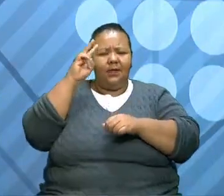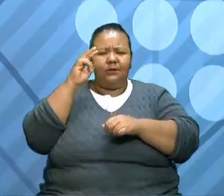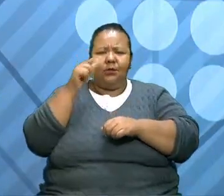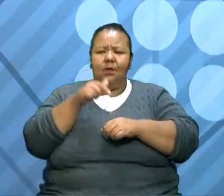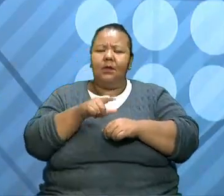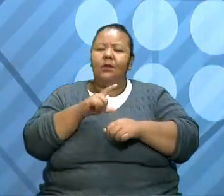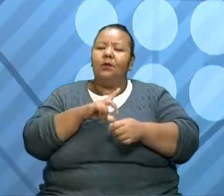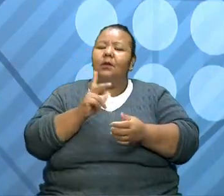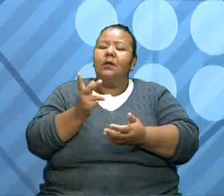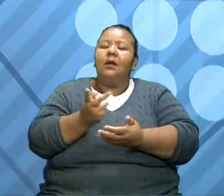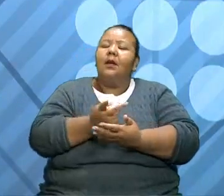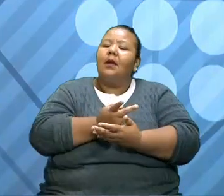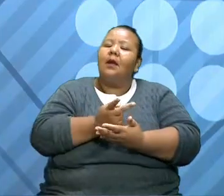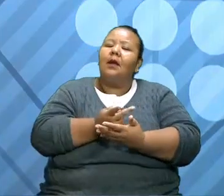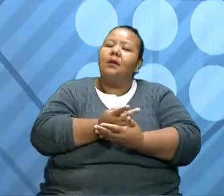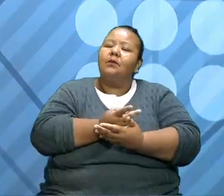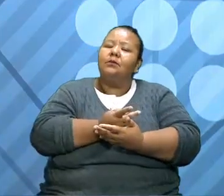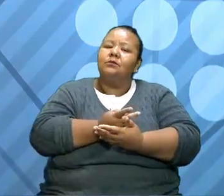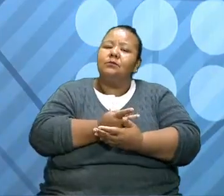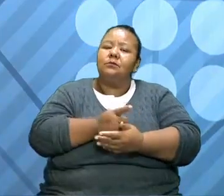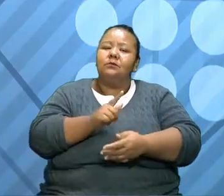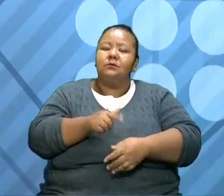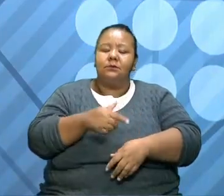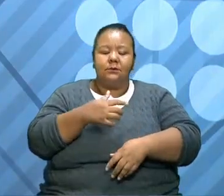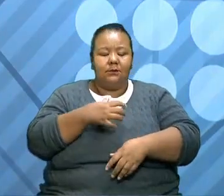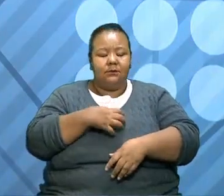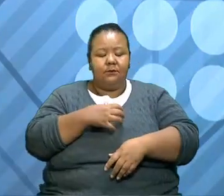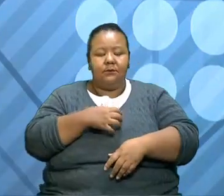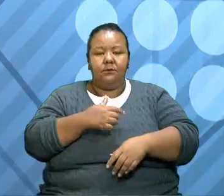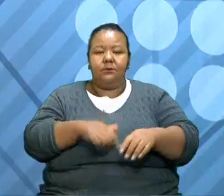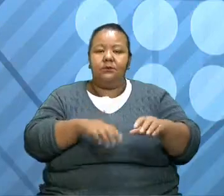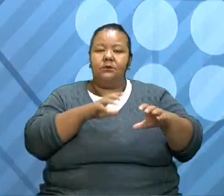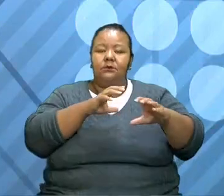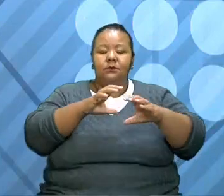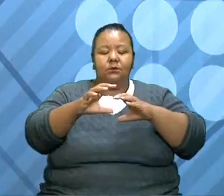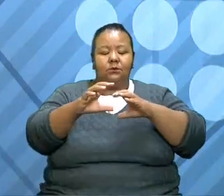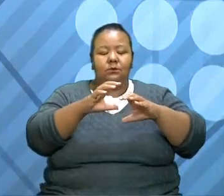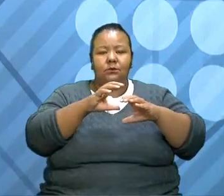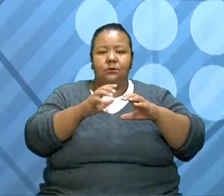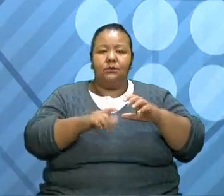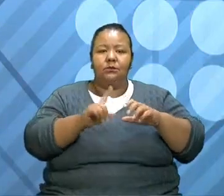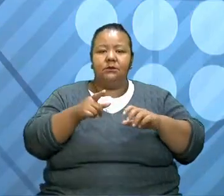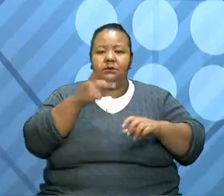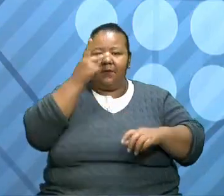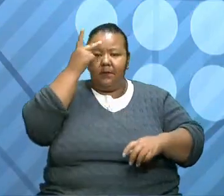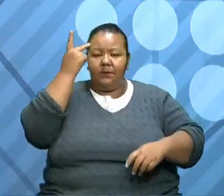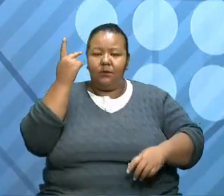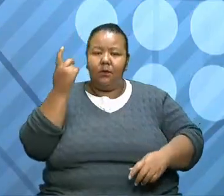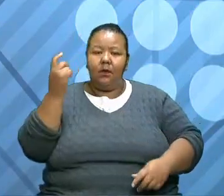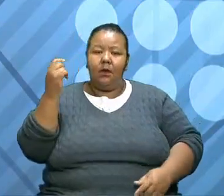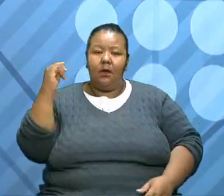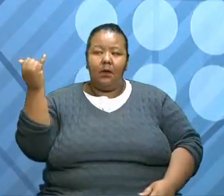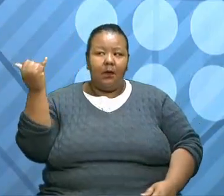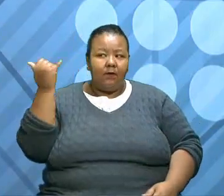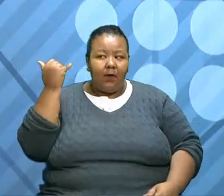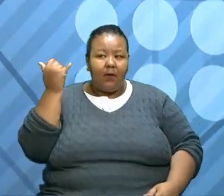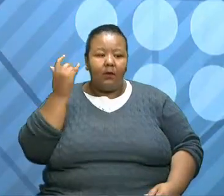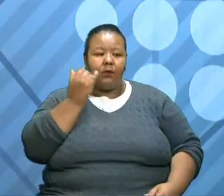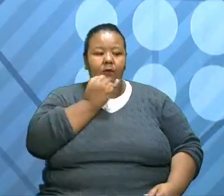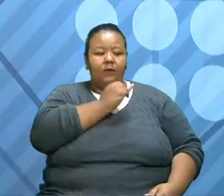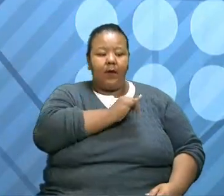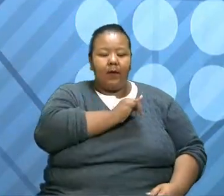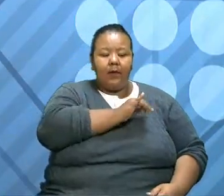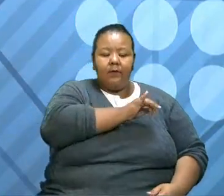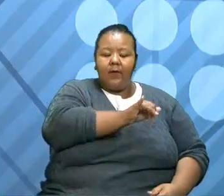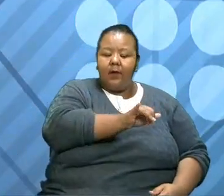que deu errado aqui? A forma de se comunicar. Se tem passando por muitas pessoas, o canal utilizado